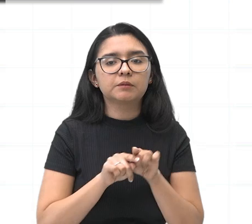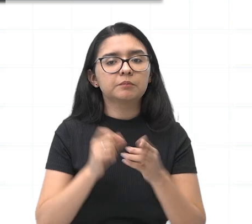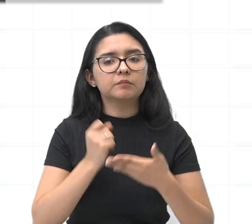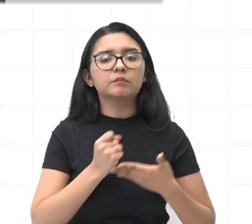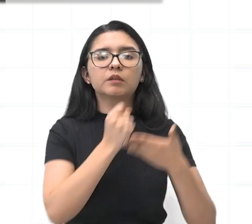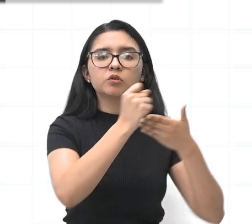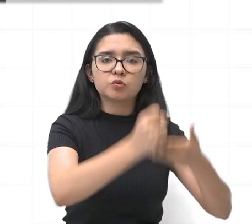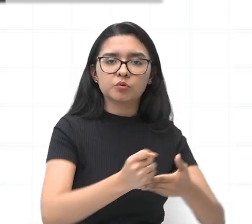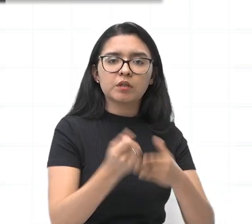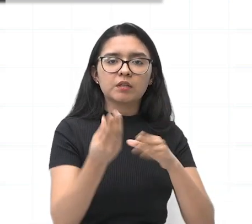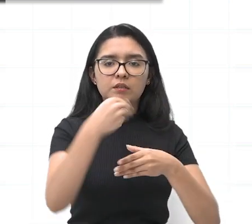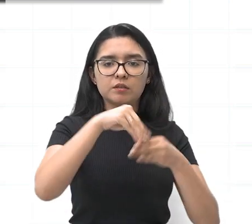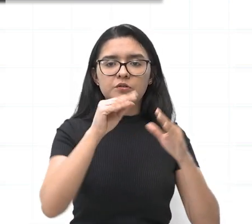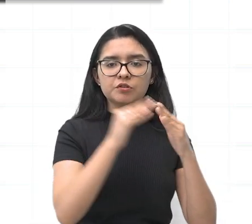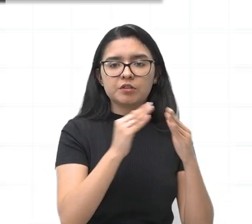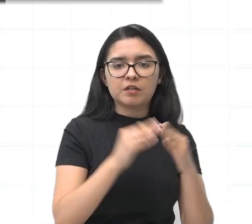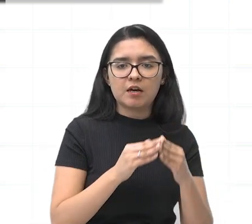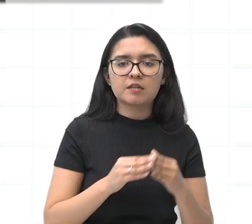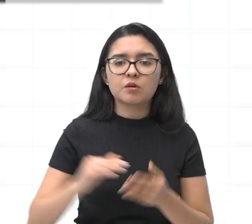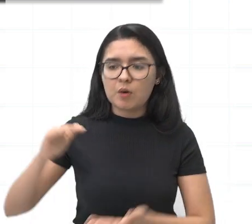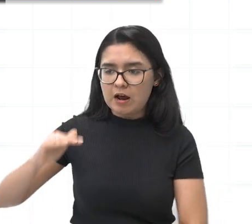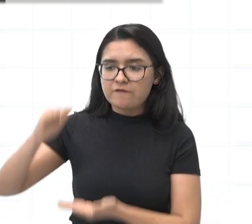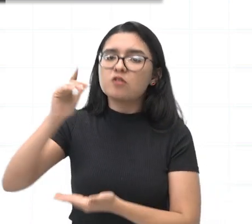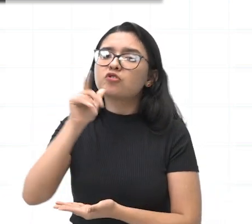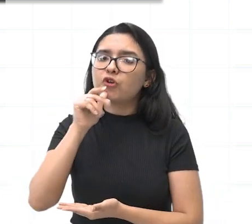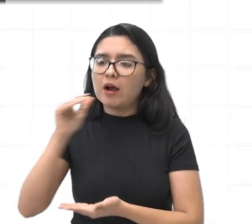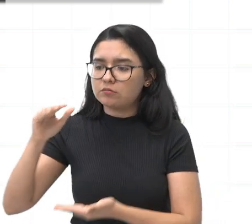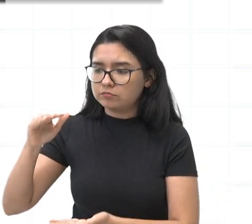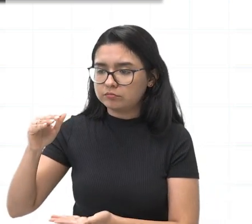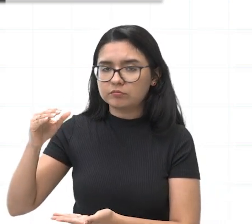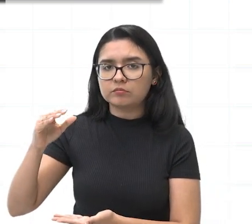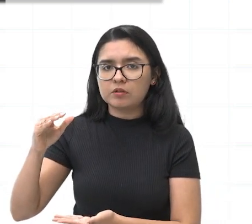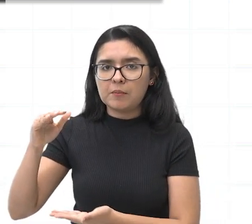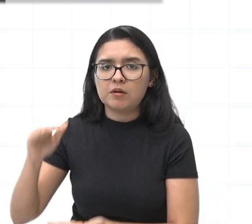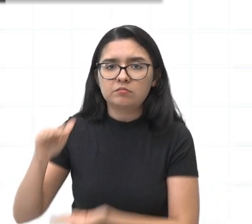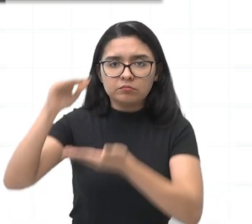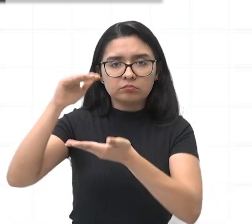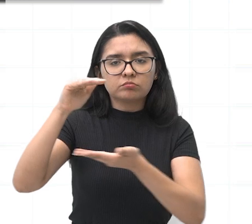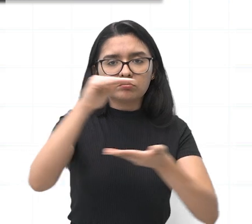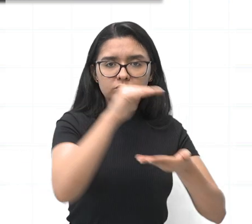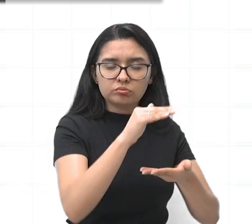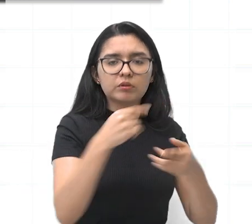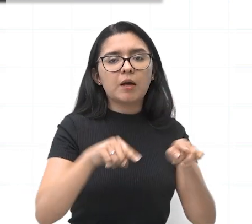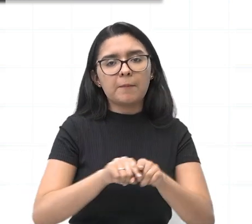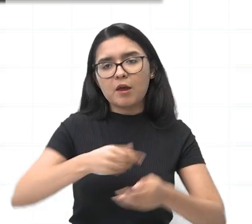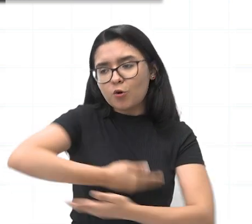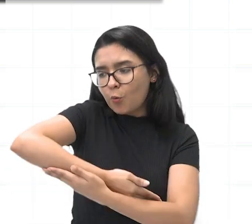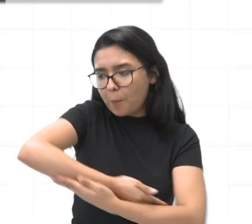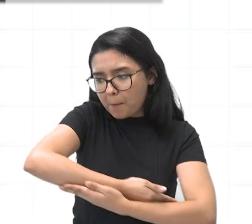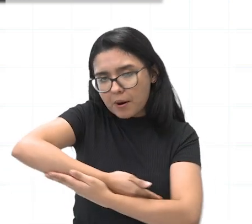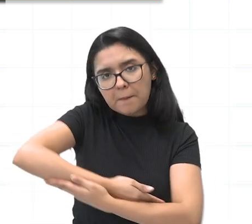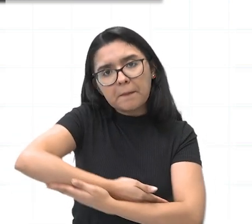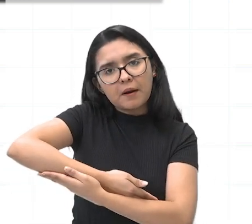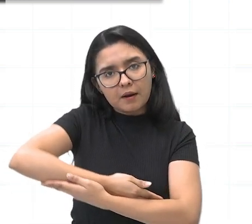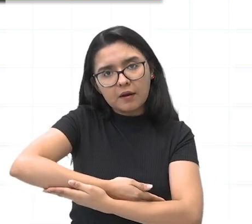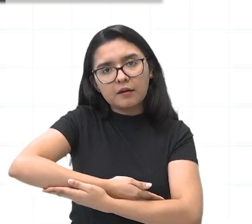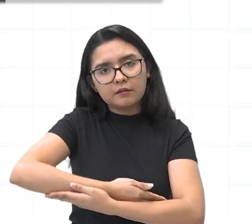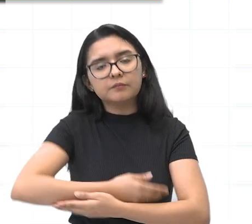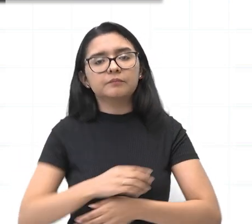casa, como carregar um garrafão de água, ou carregar o bebê ali enquanto a mãe, a irmã, alguém faz alguma